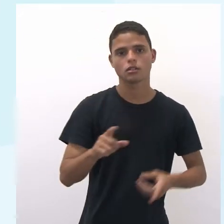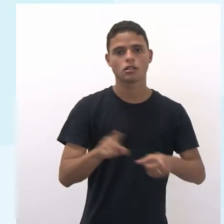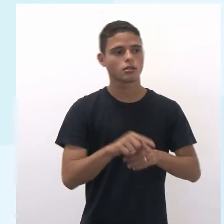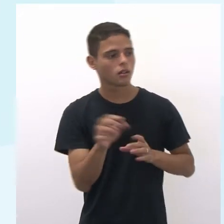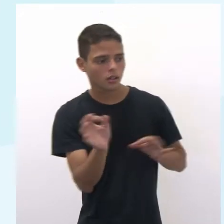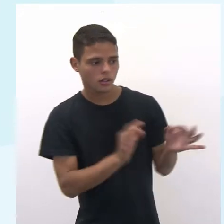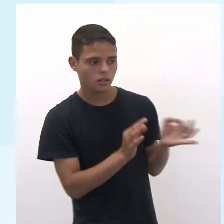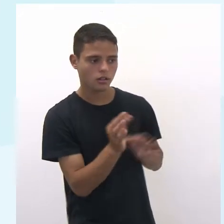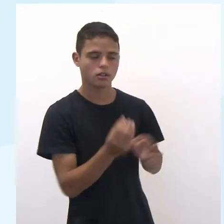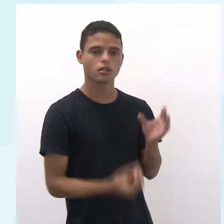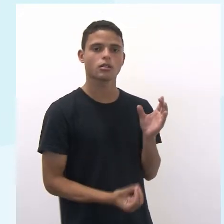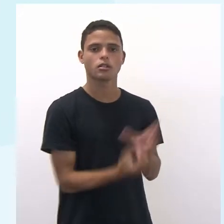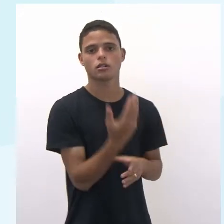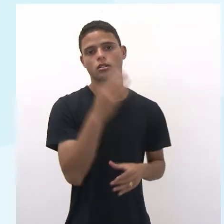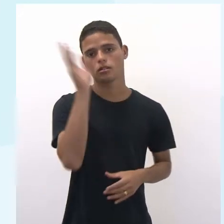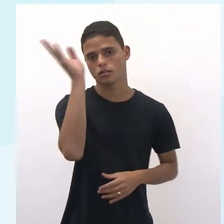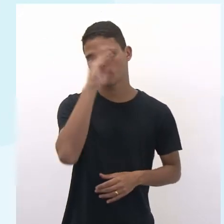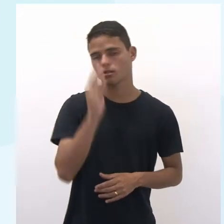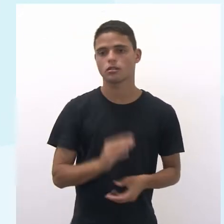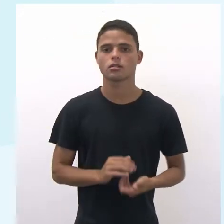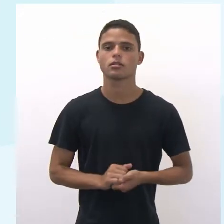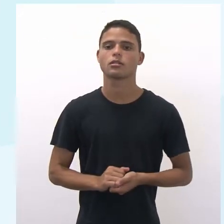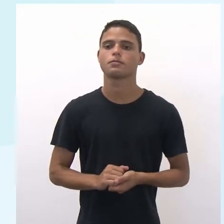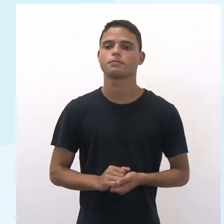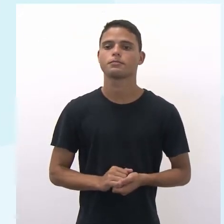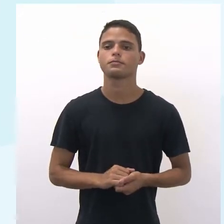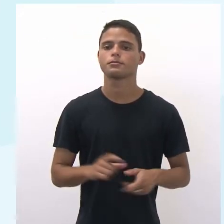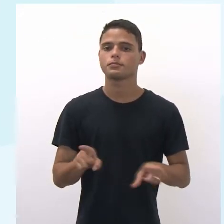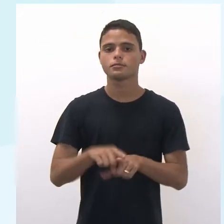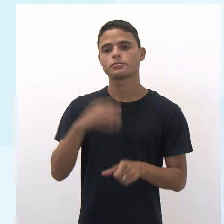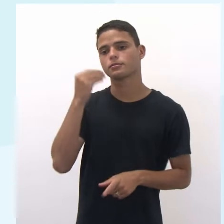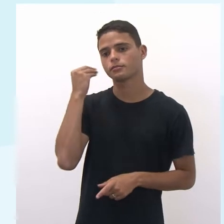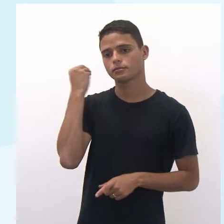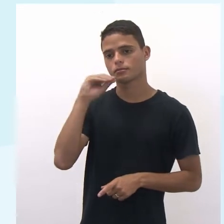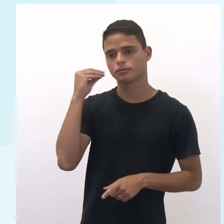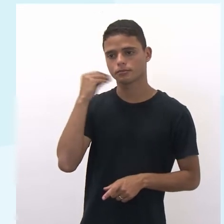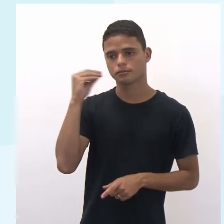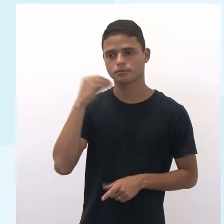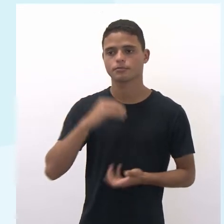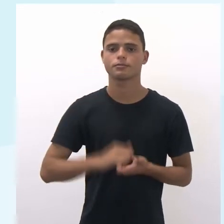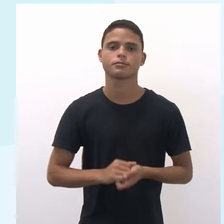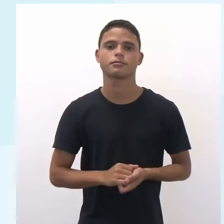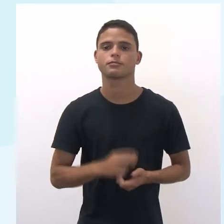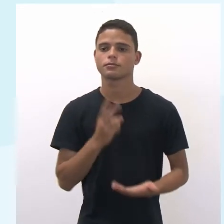produções nacionais. Eu quero aproveitar aqui, Sandra, e destacar um ponto. Eu ando assistindo